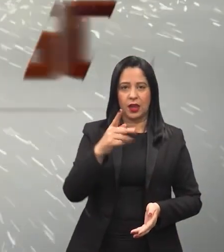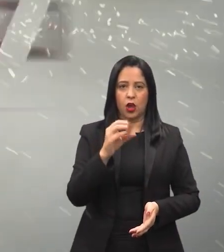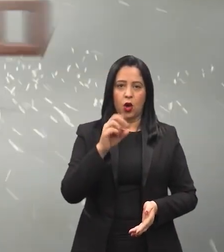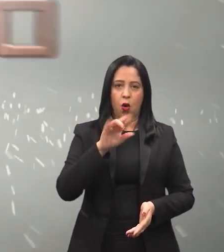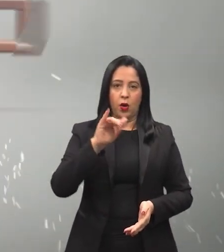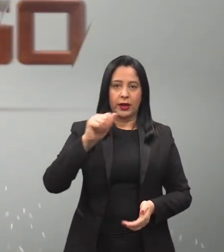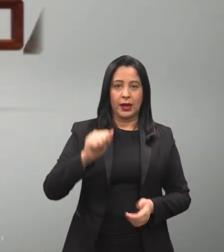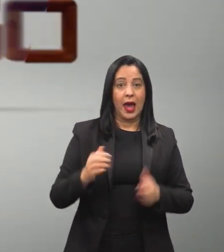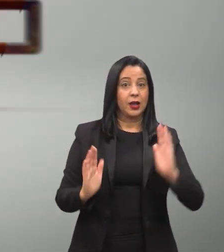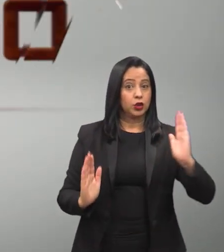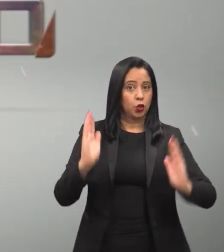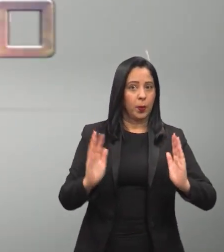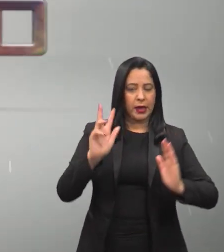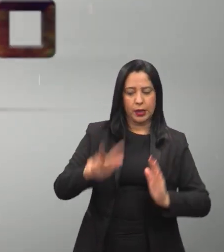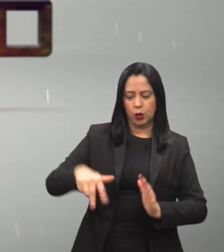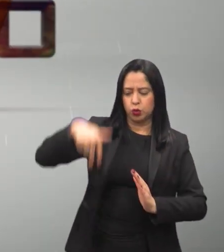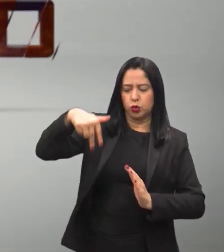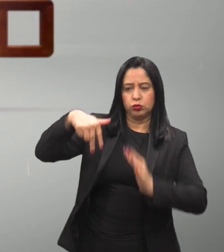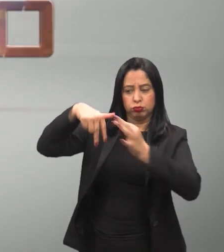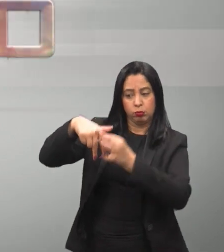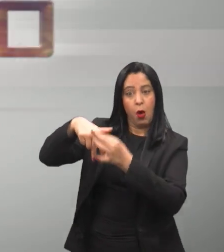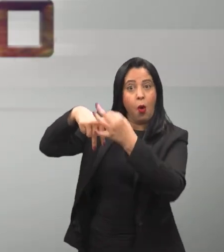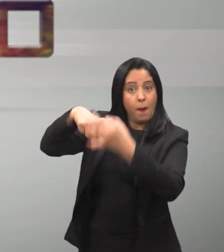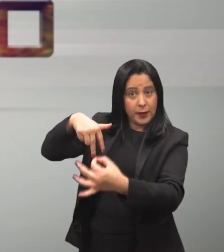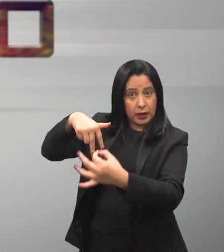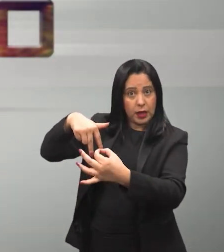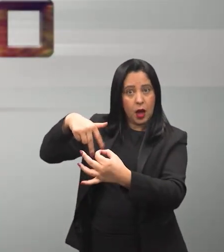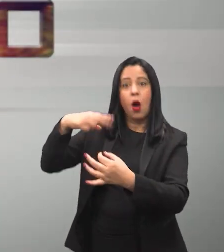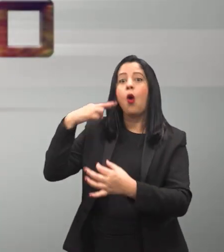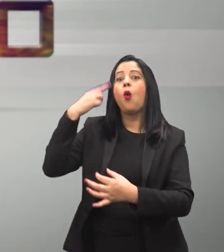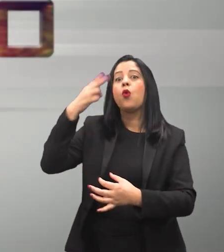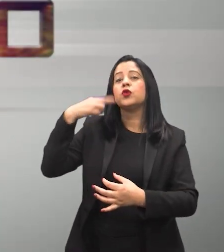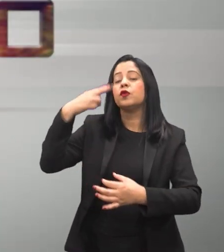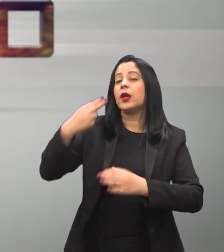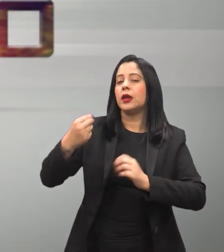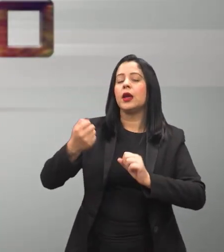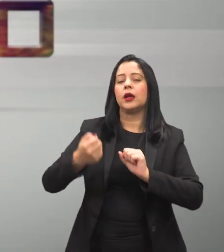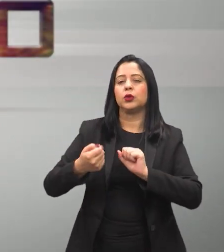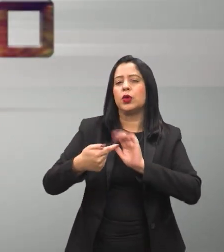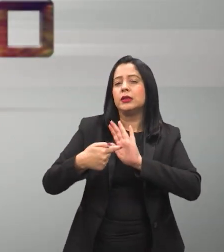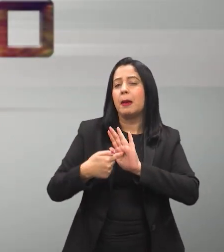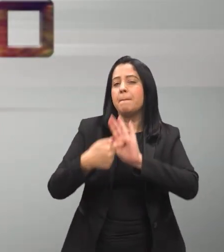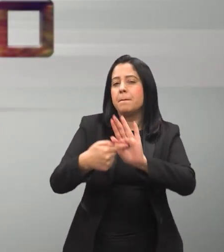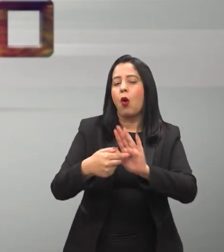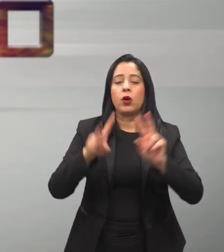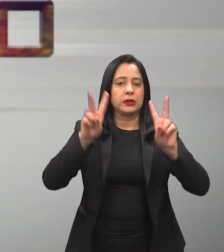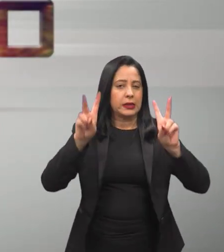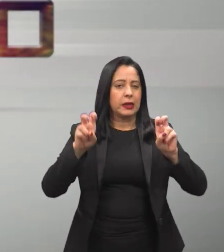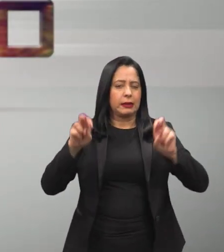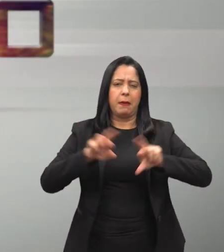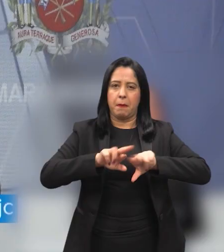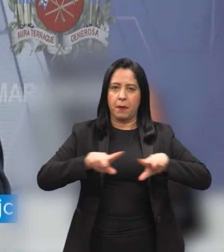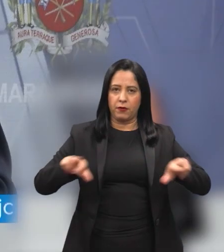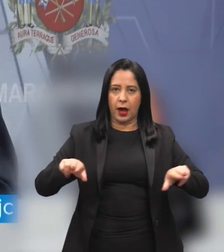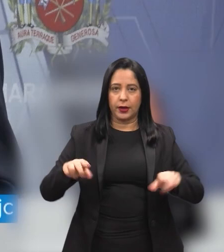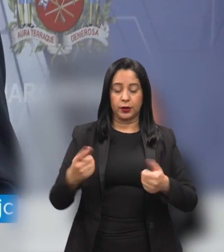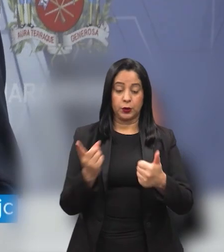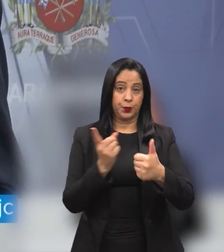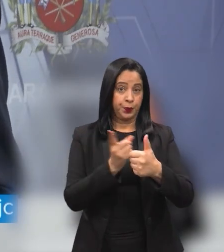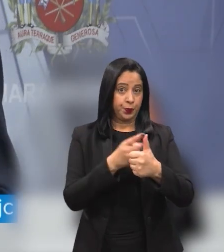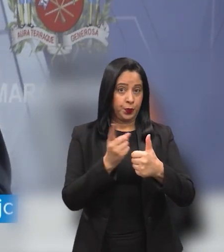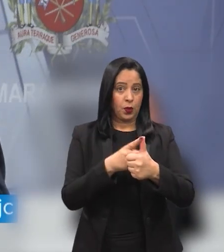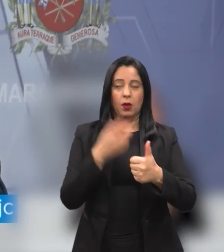do pinga-fogo, momento em que os vereadores apresentam assuntos de interesse público na tribuna, o